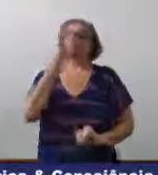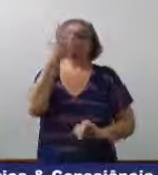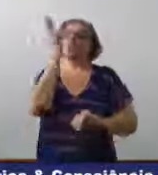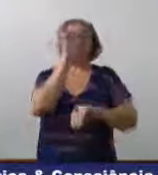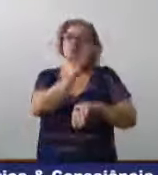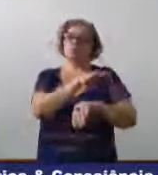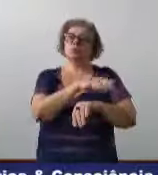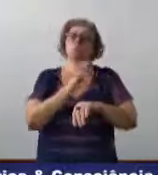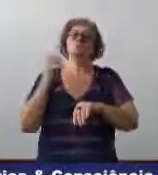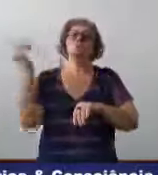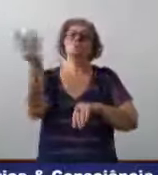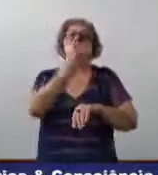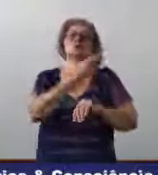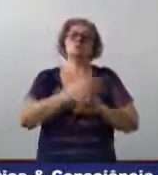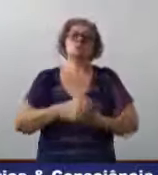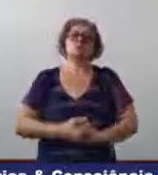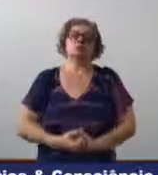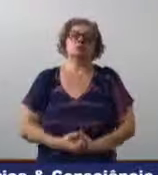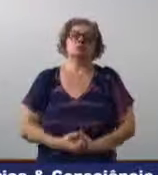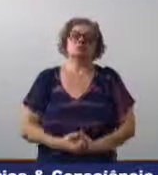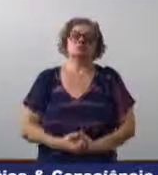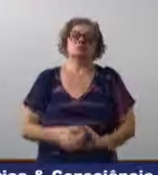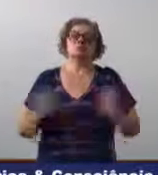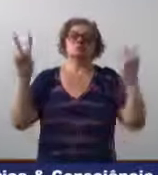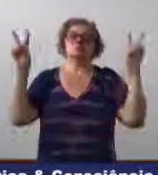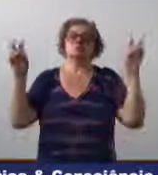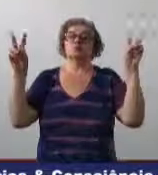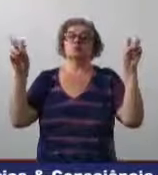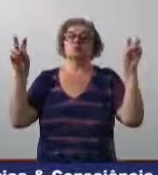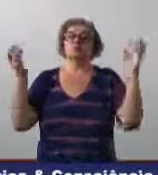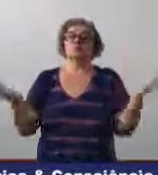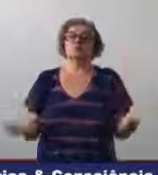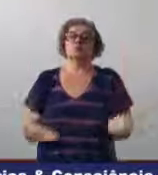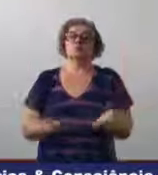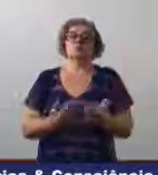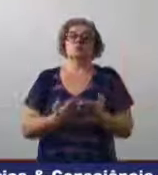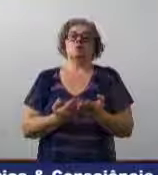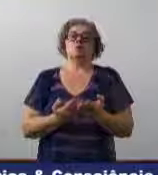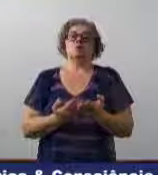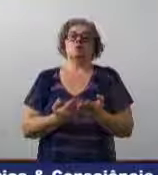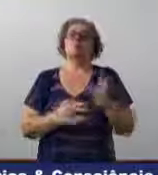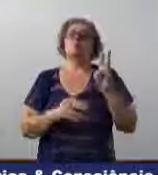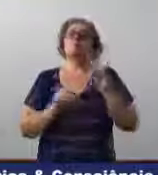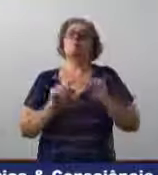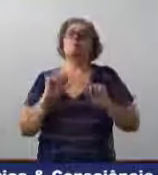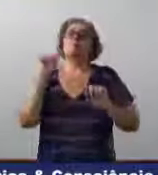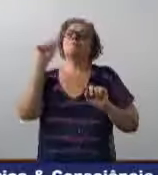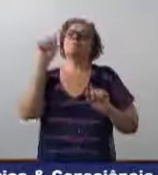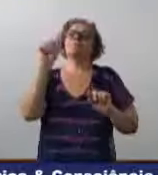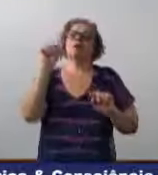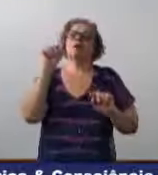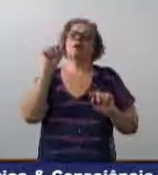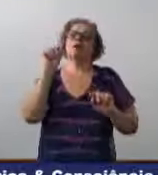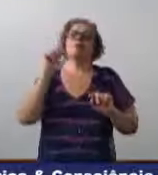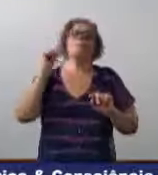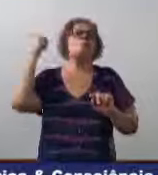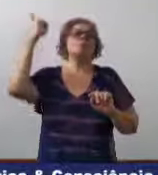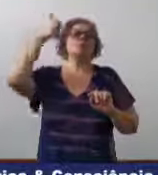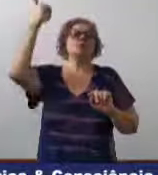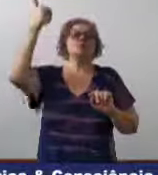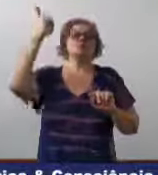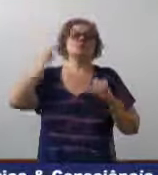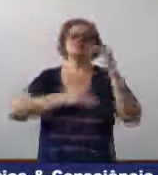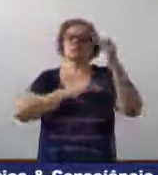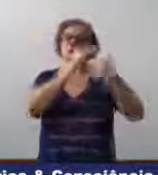Boa noite a todos. O nosso tema de hoje trata de um assunto fundamental